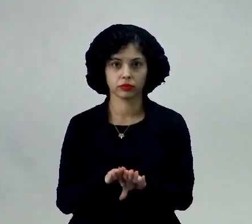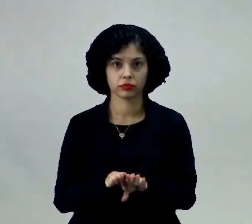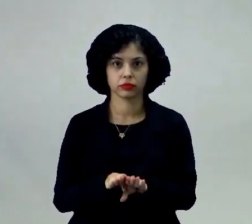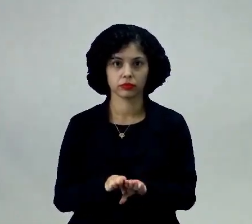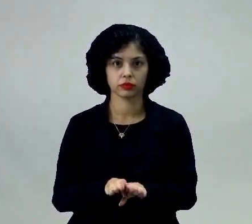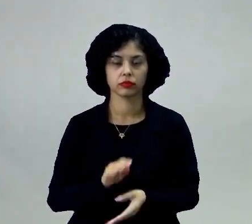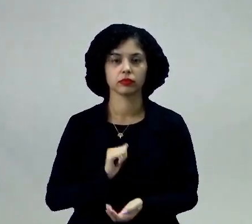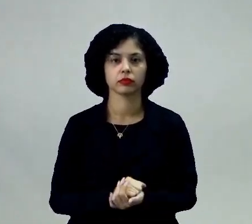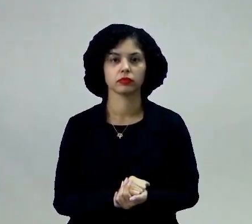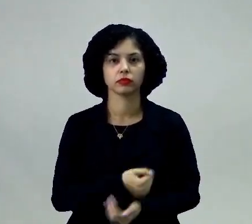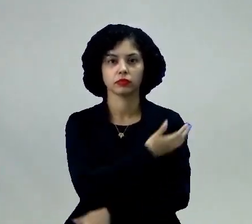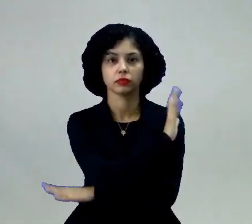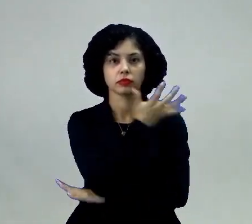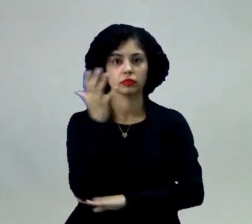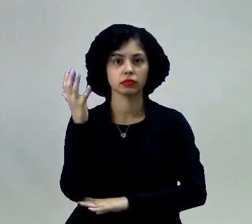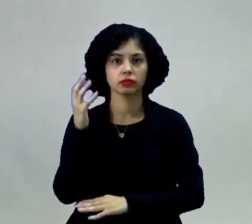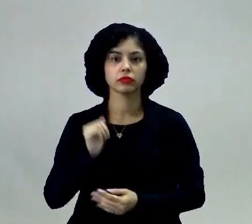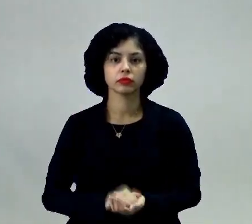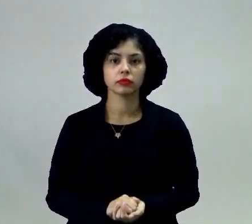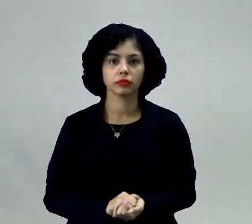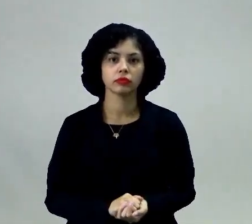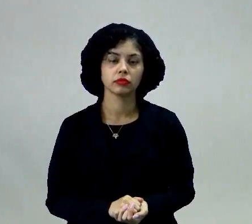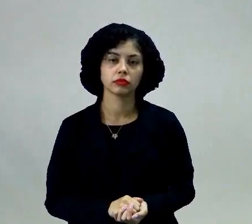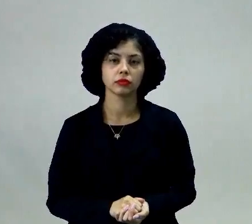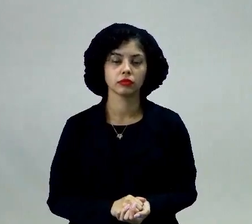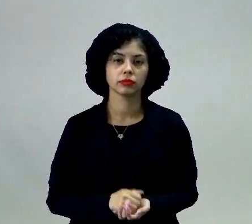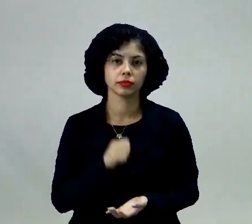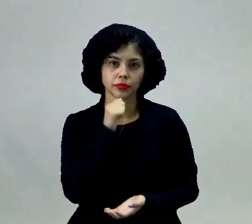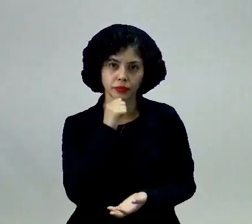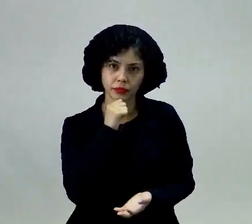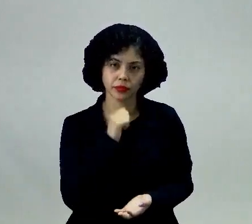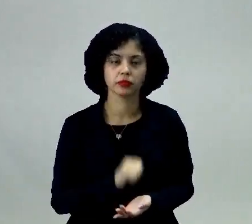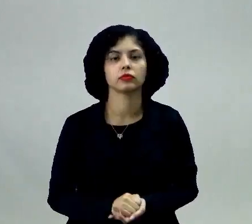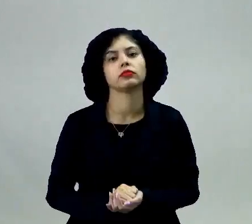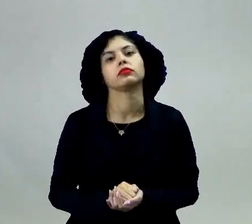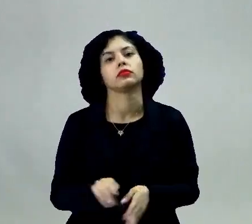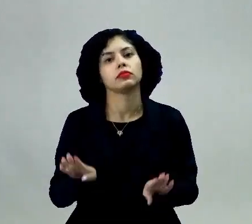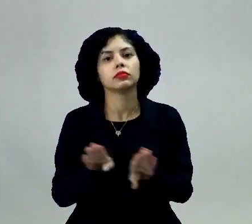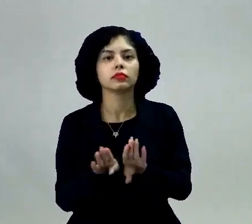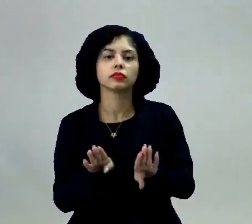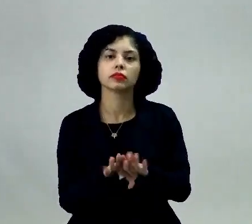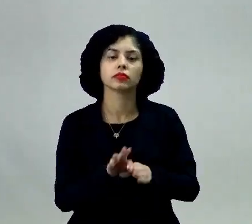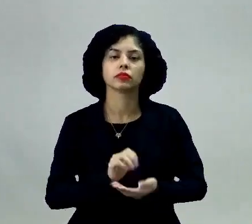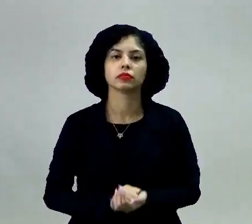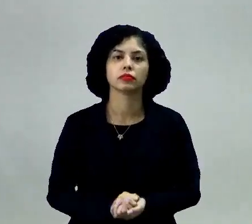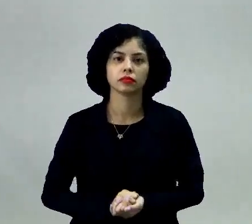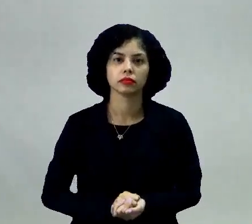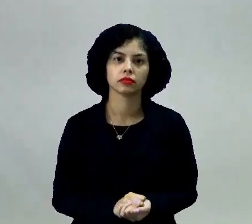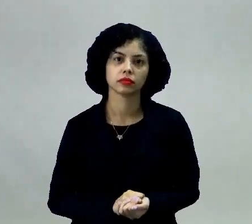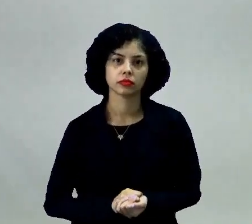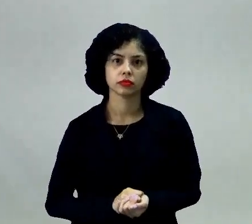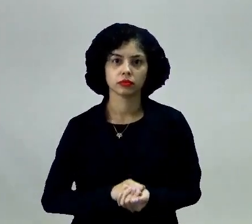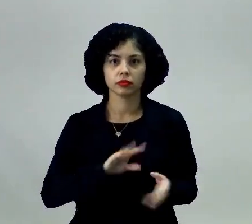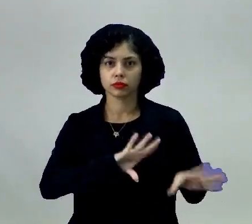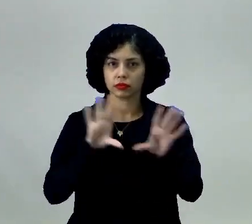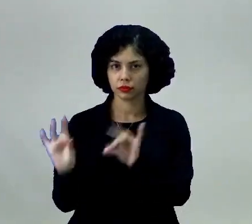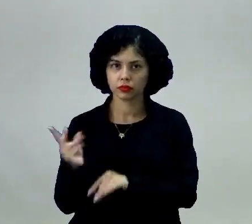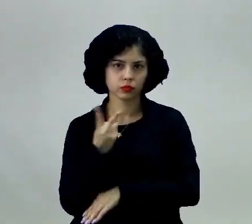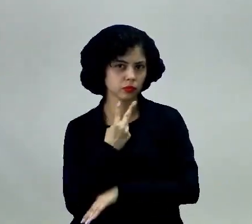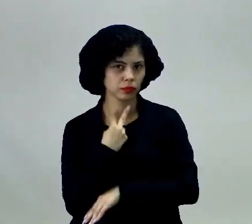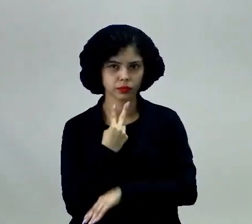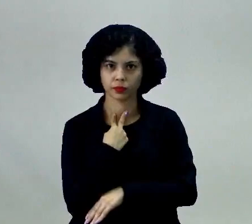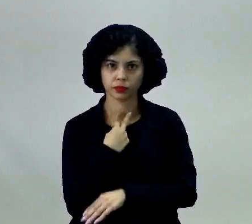recursos naturais, melhor colocando, né, que acabam incluindo o ambiente, porque nós não podemos levar em